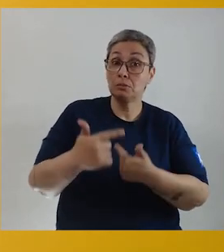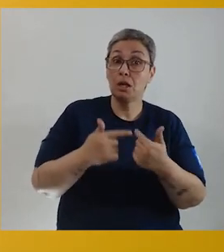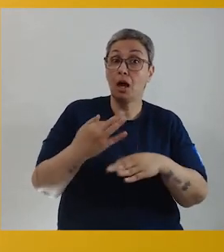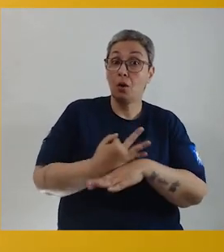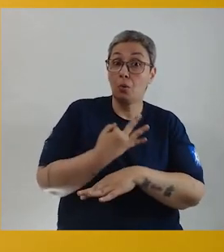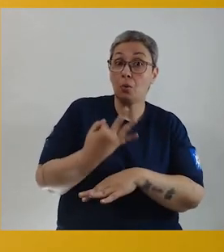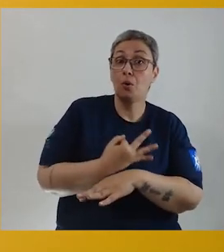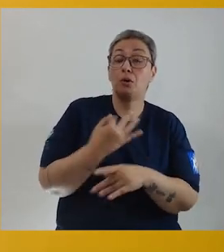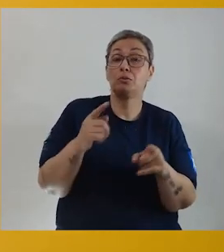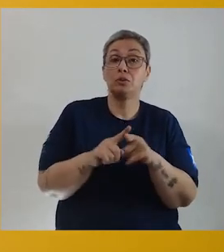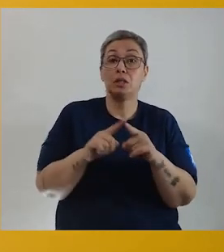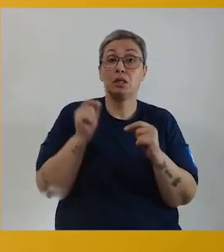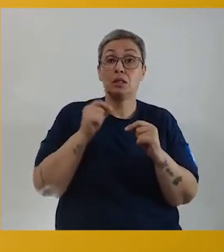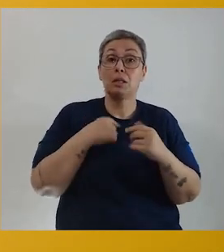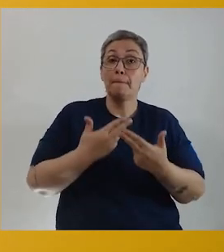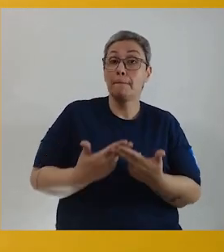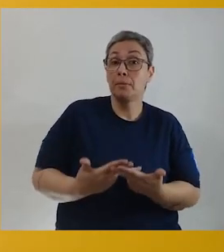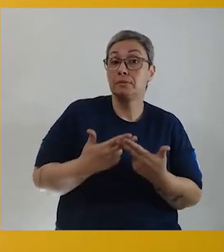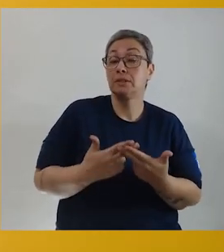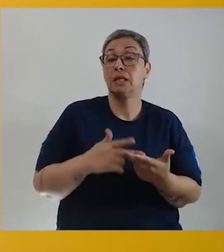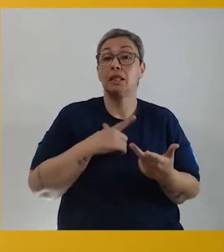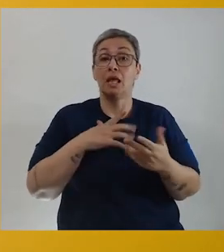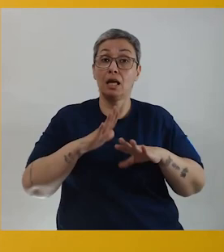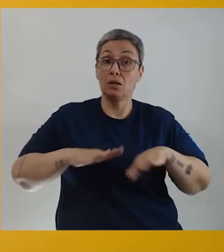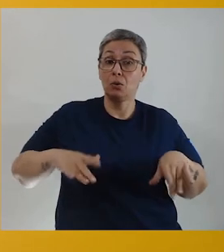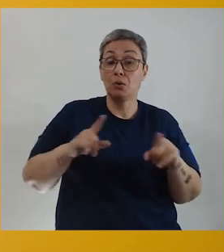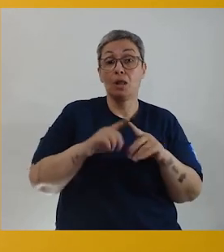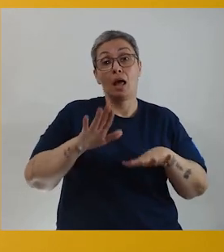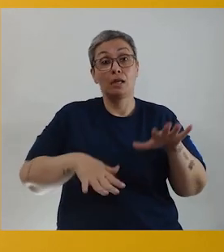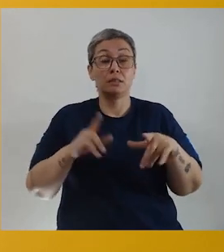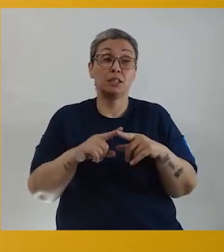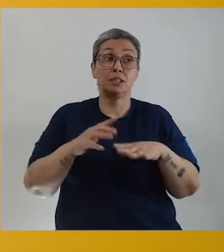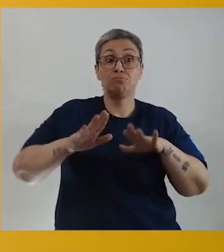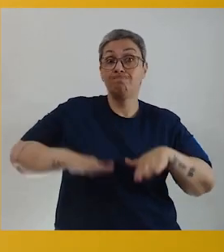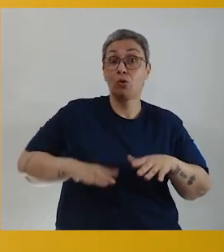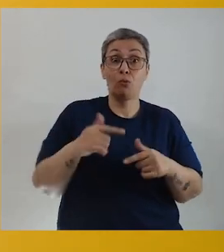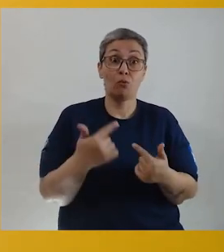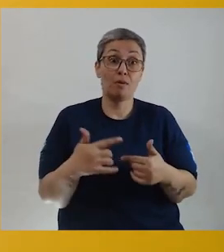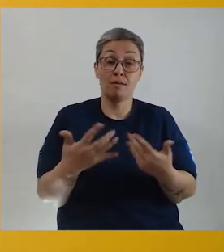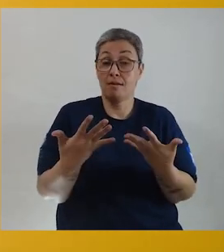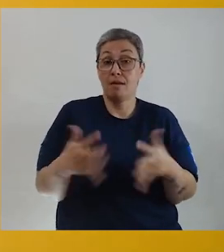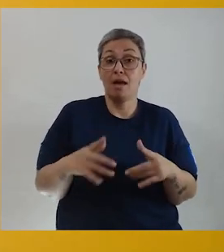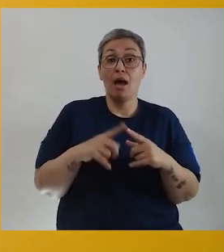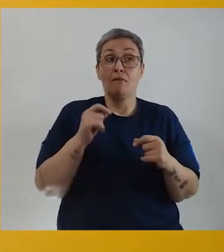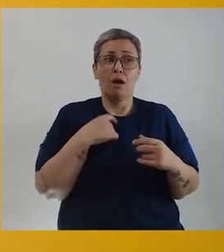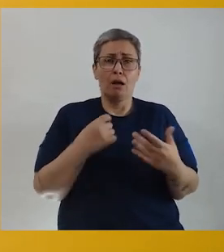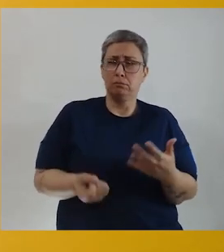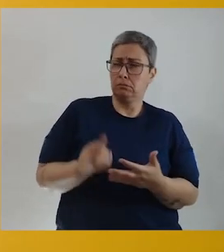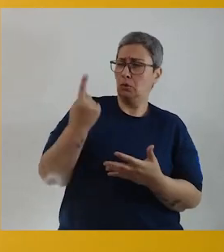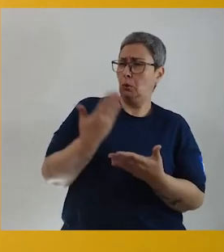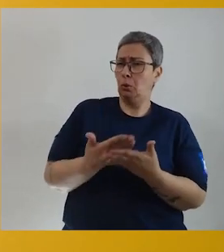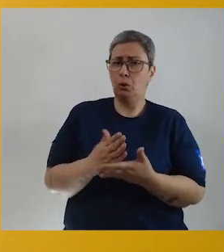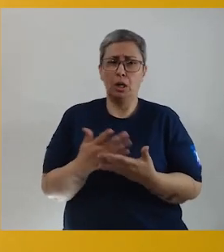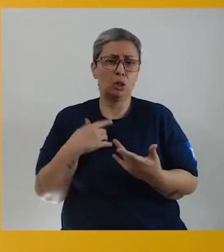trabalhar essa tolerância, interpaciência, né, com a criança. Muitas vezes ela não fica, muitas vezes ela vai estranhar